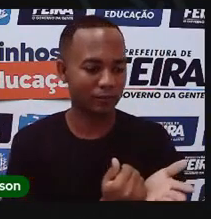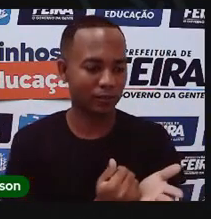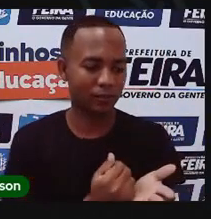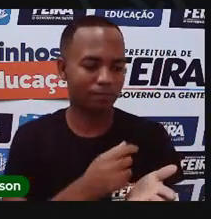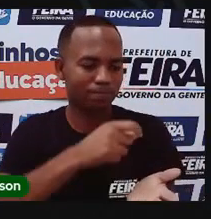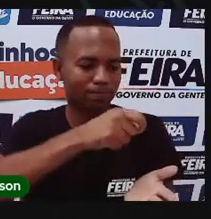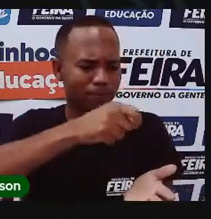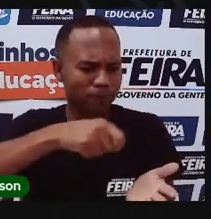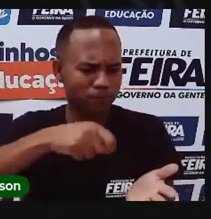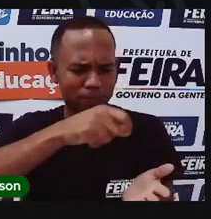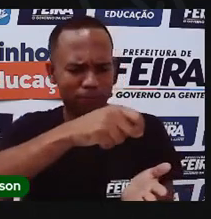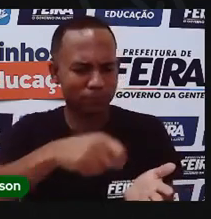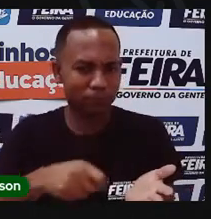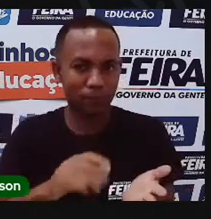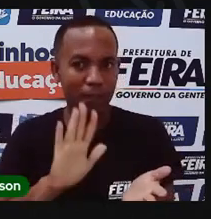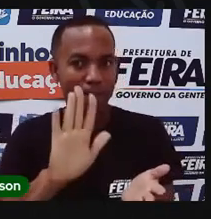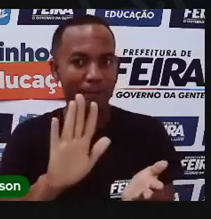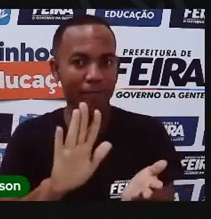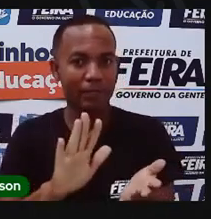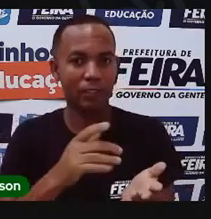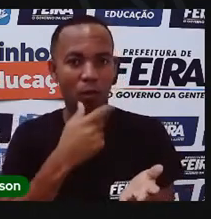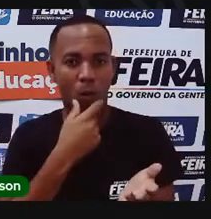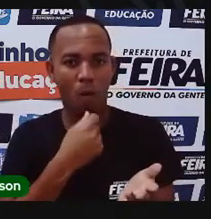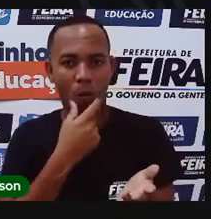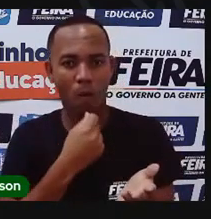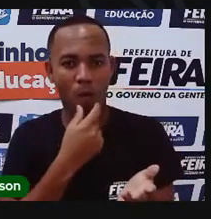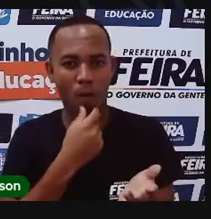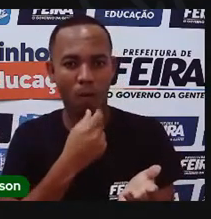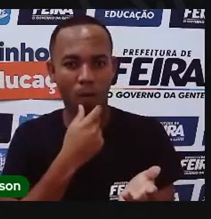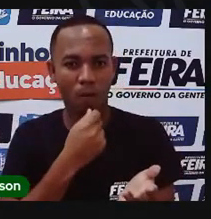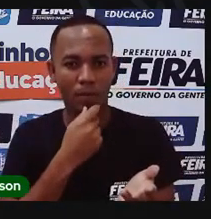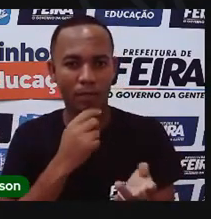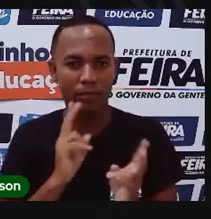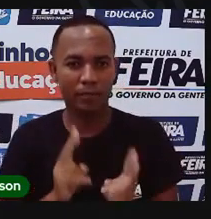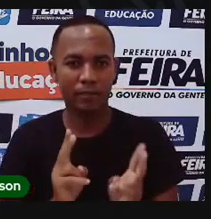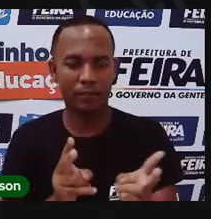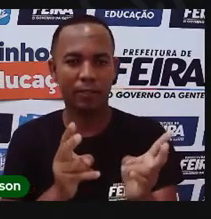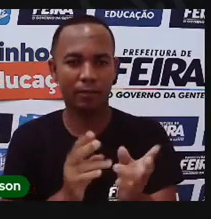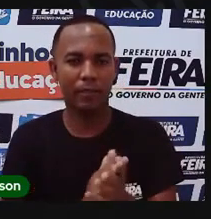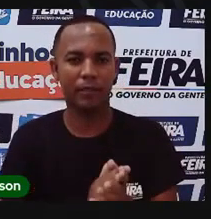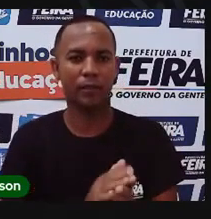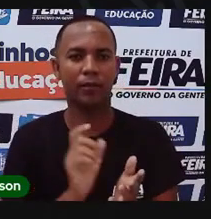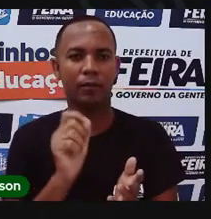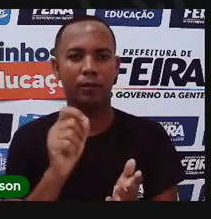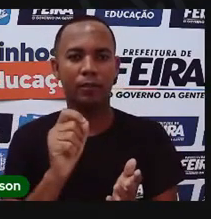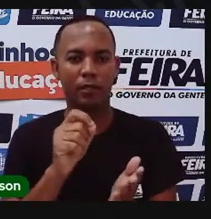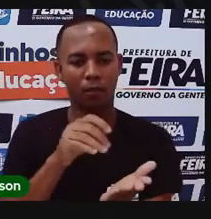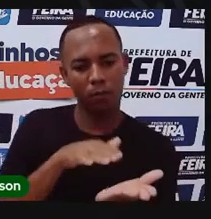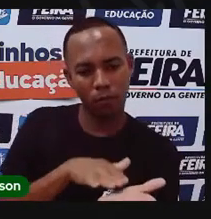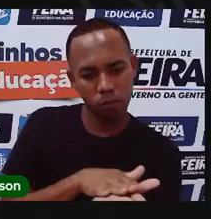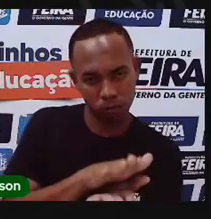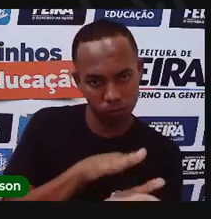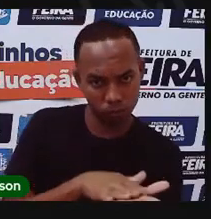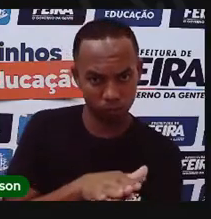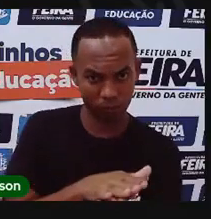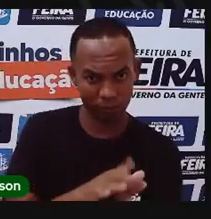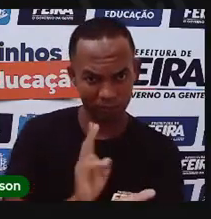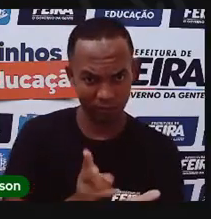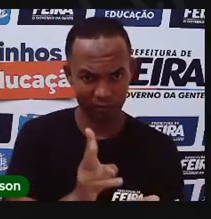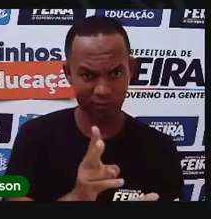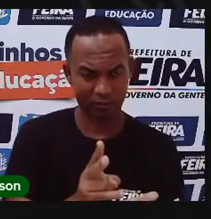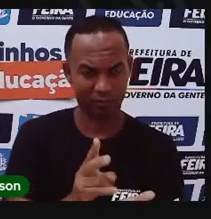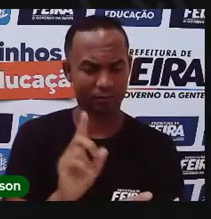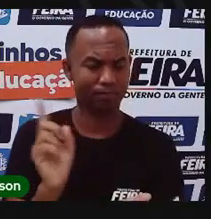Bom, nem sempre, né? O homem, ele teve disponível para ele a impressora, como vocês conhecem, as máquinas